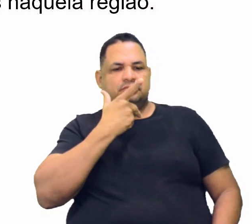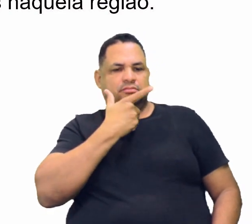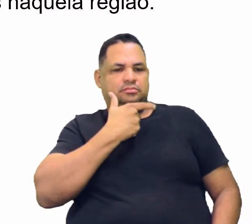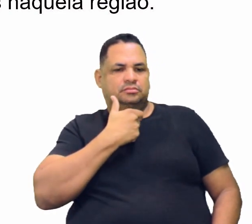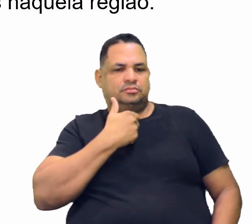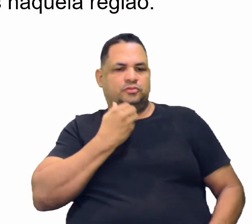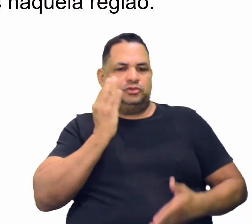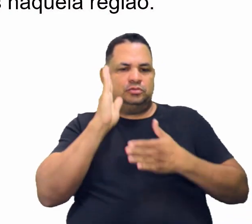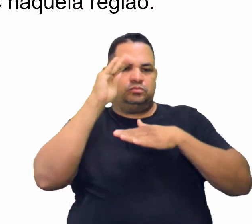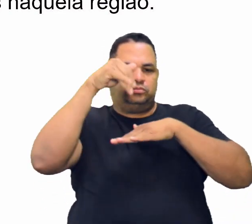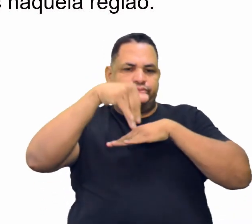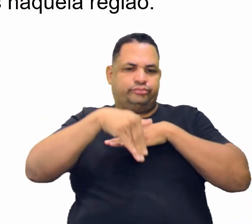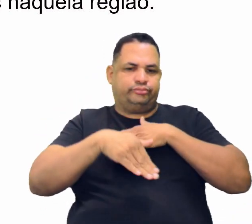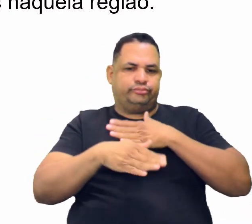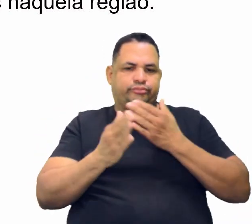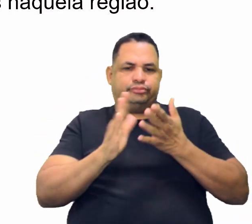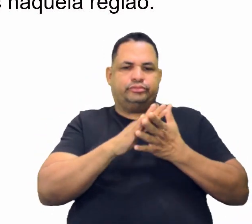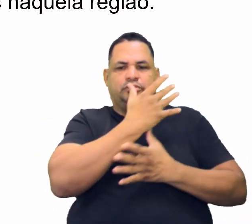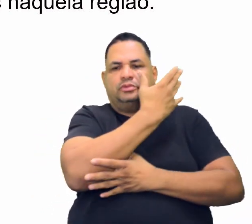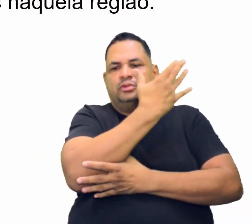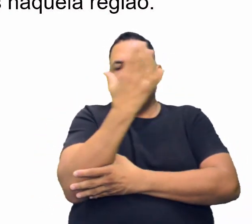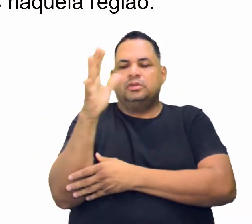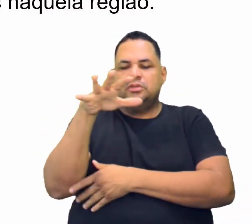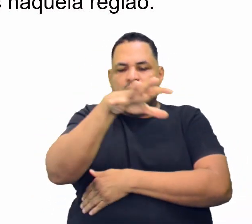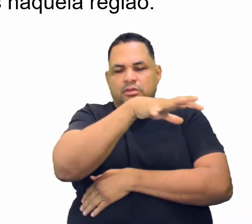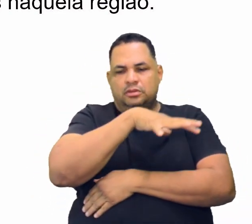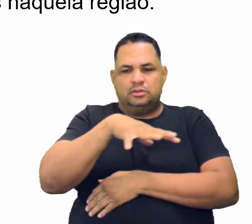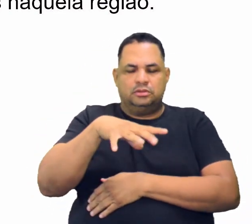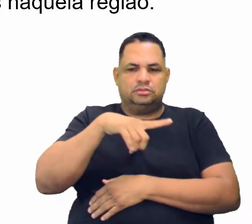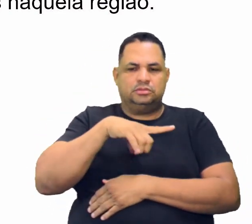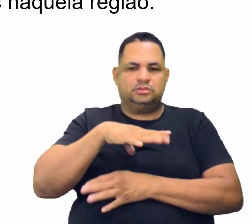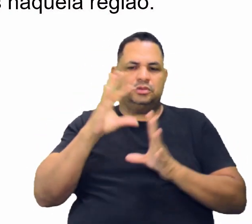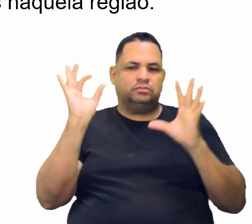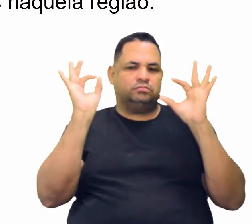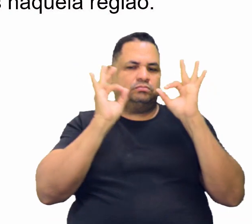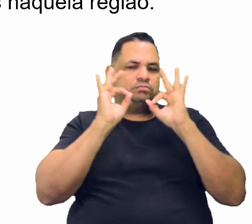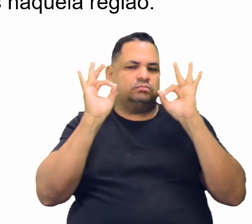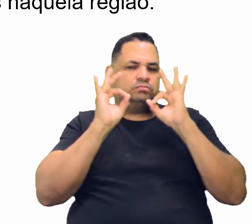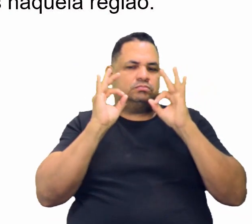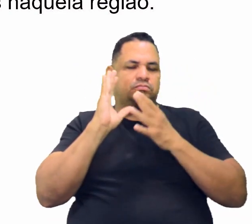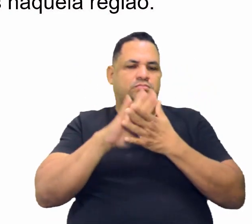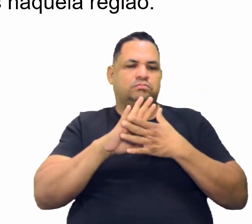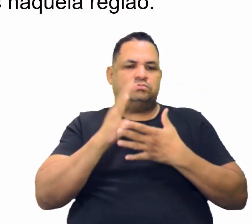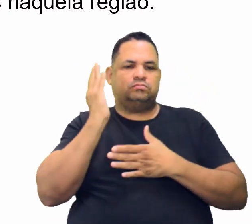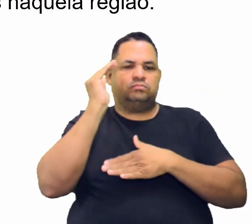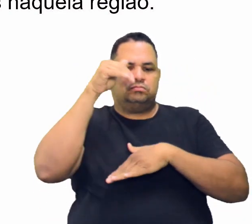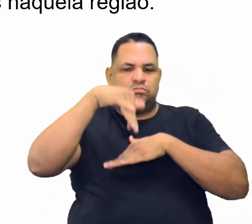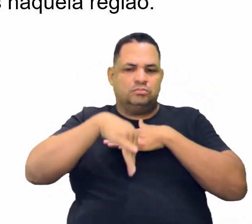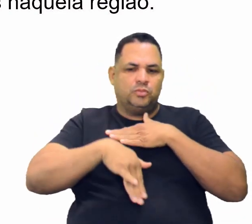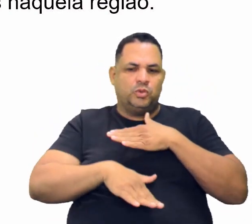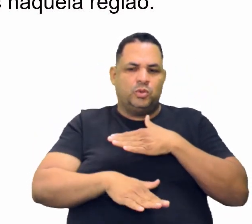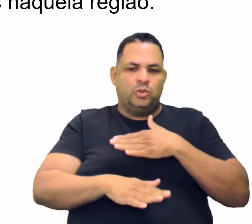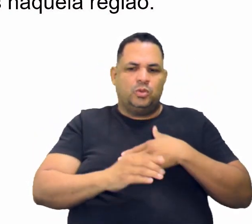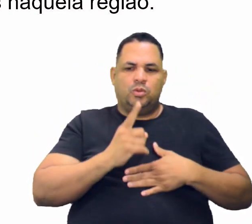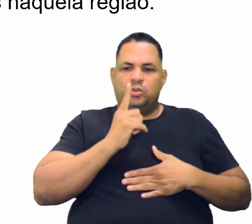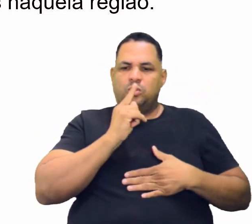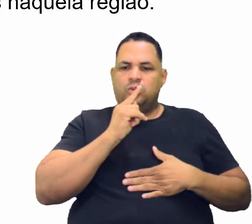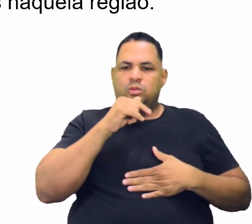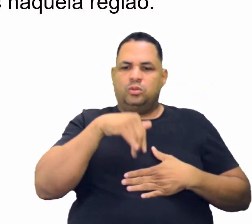nesta região. Então, havia belas. Então, eu estou usando o haver. Então, está no sentido